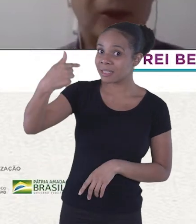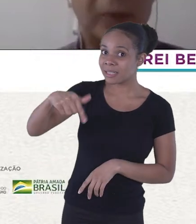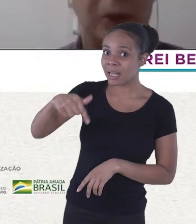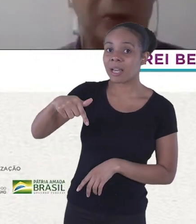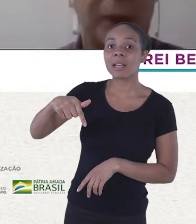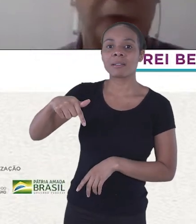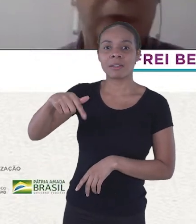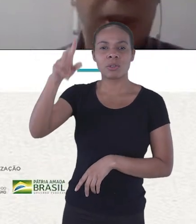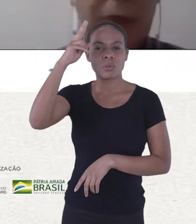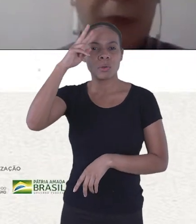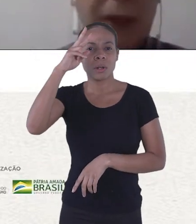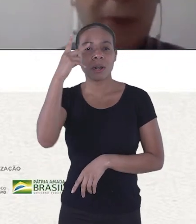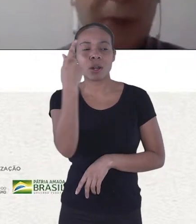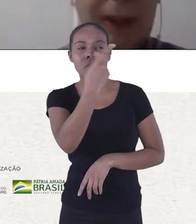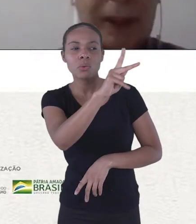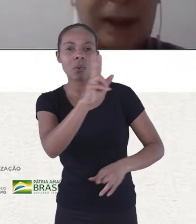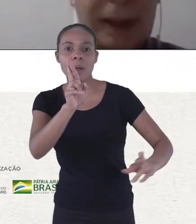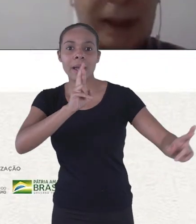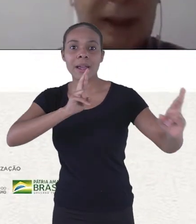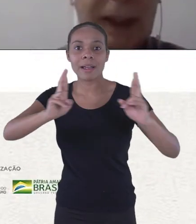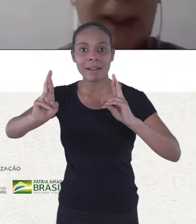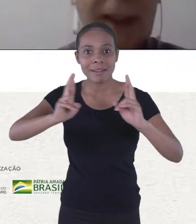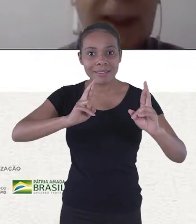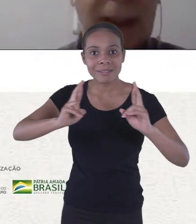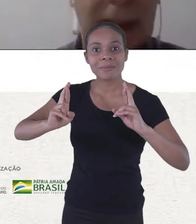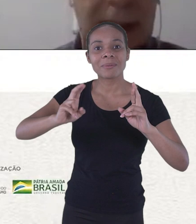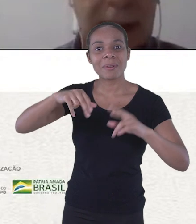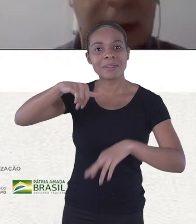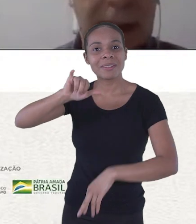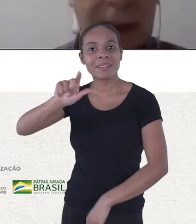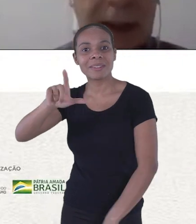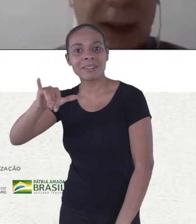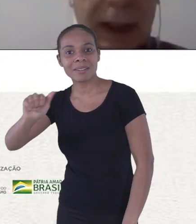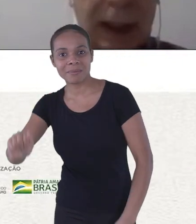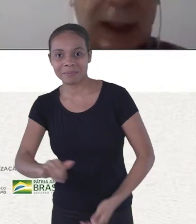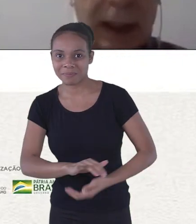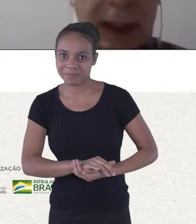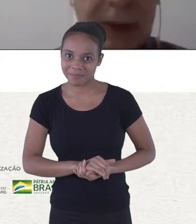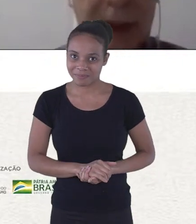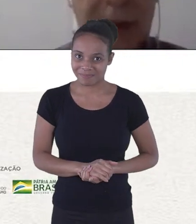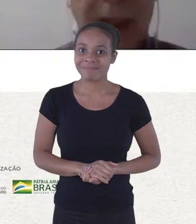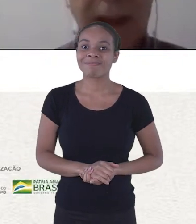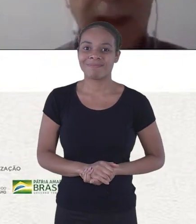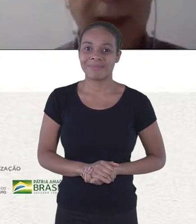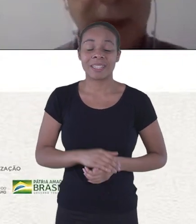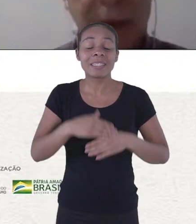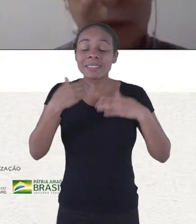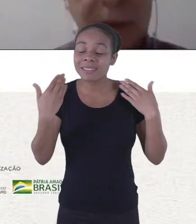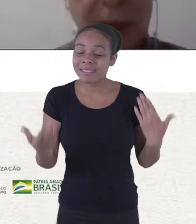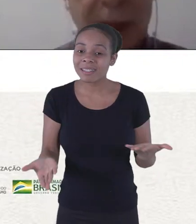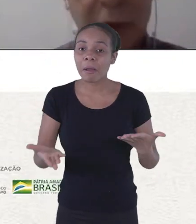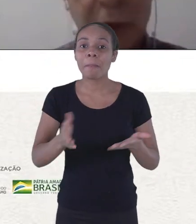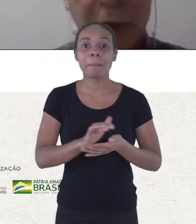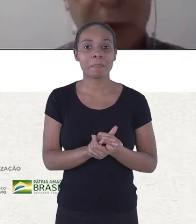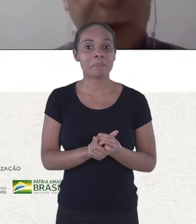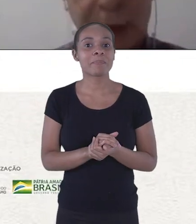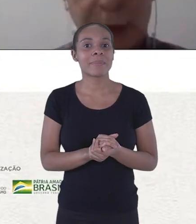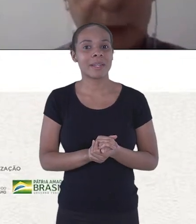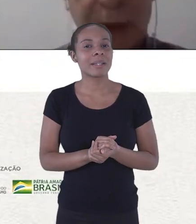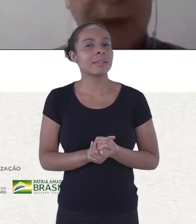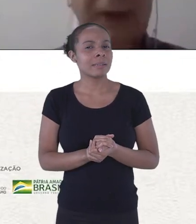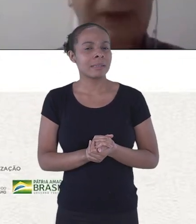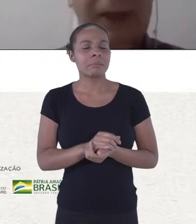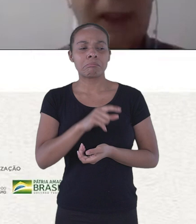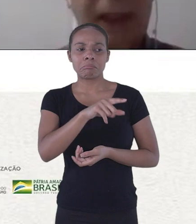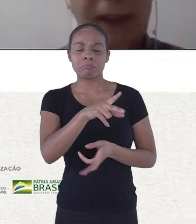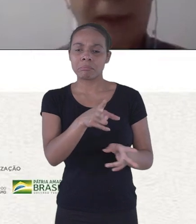a quem eu mando um beijo, se ela nos acompanha aí. Né? Então, além de entrar aí também a Júlio, o Pedro,